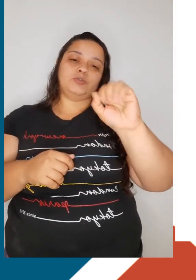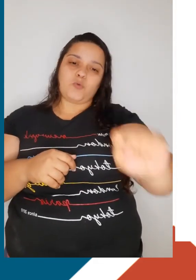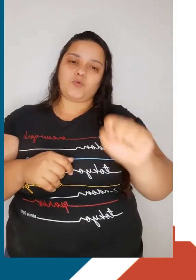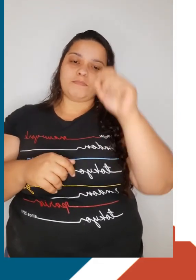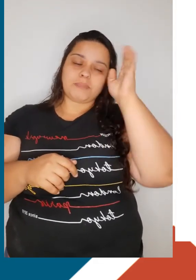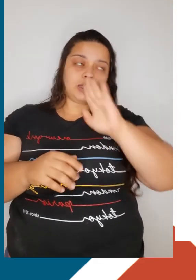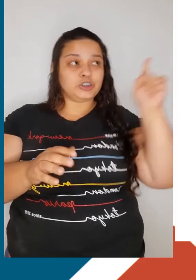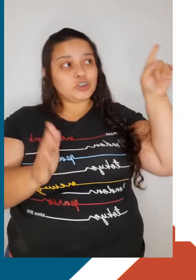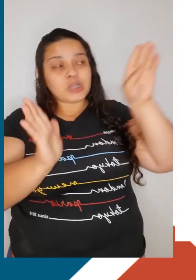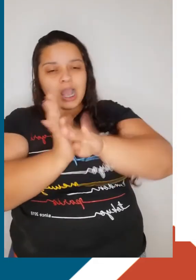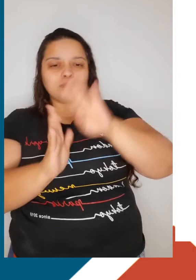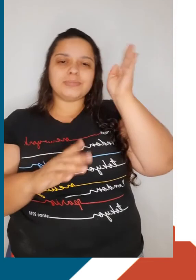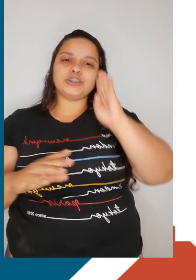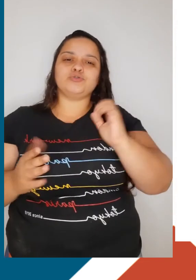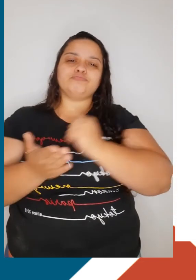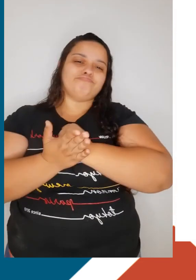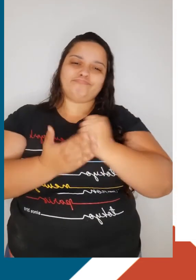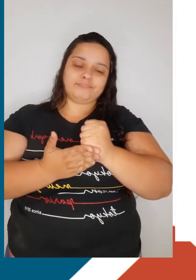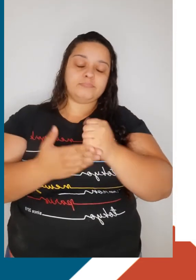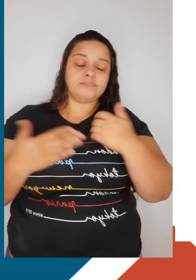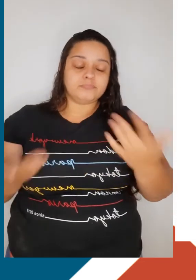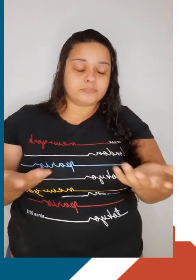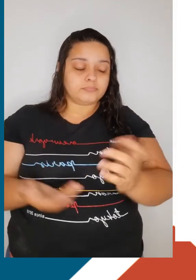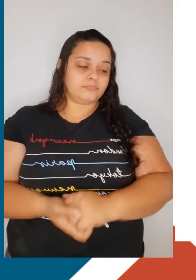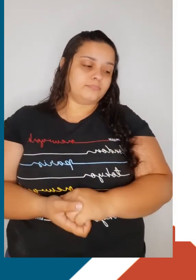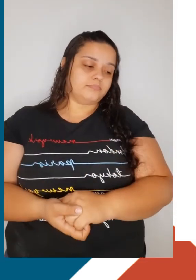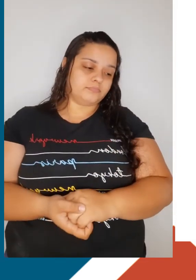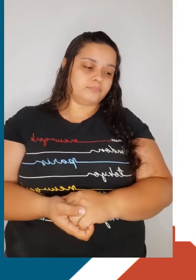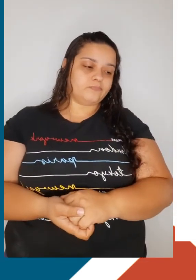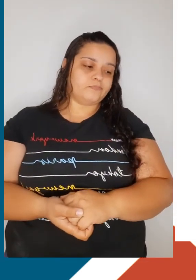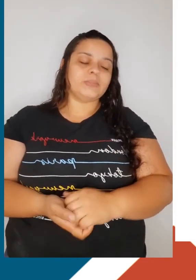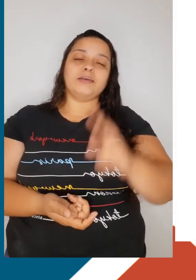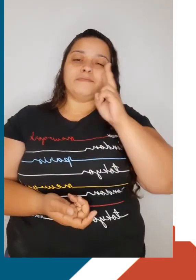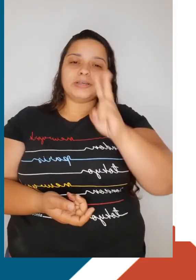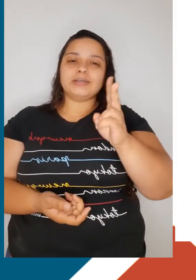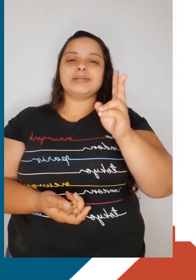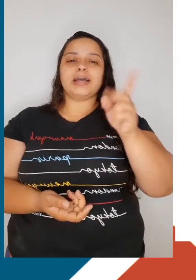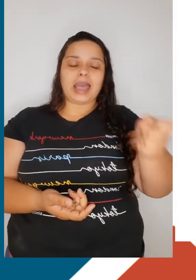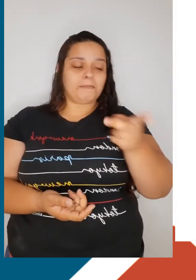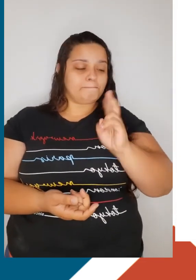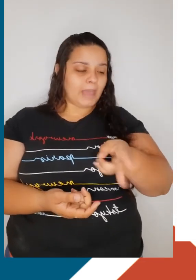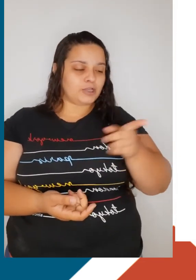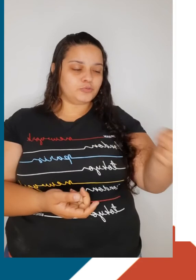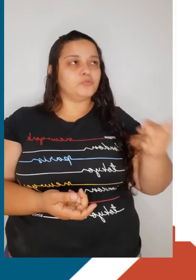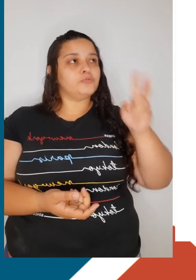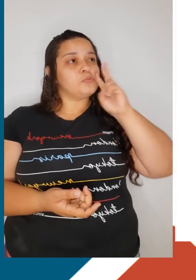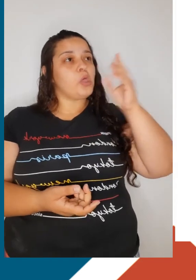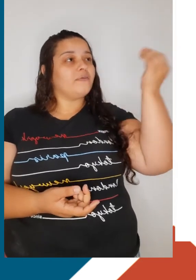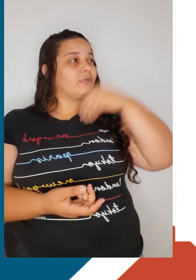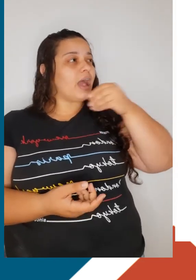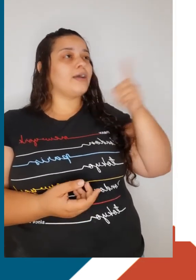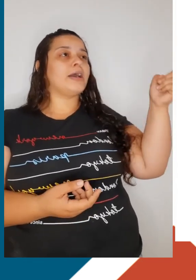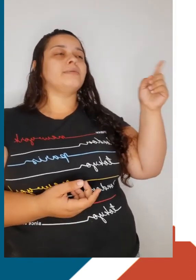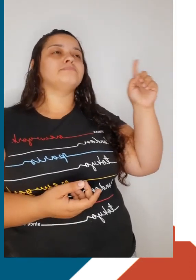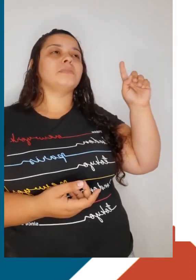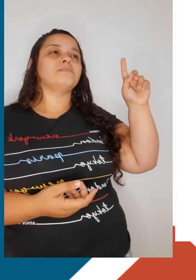em 1808 ao Brasil, quando chegaram aqui no Brasil. Bem, esse episódio é um episódio de fator externo que se